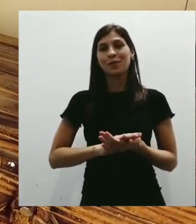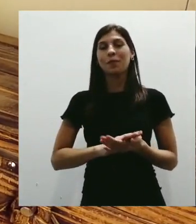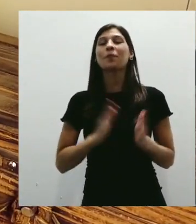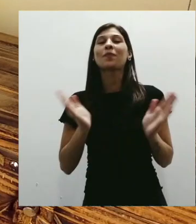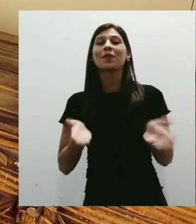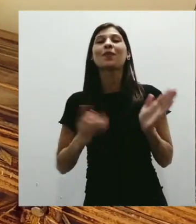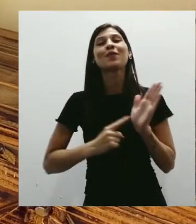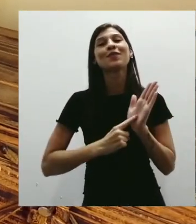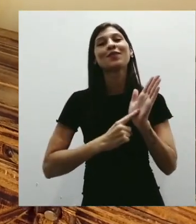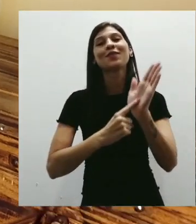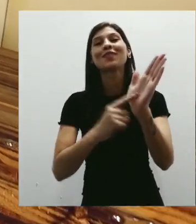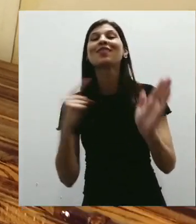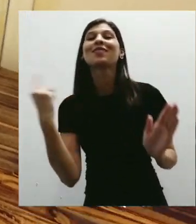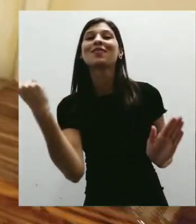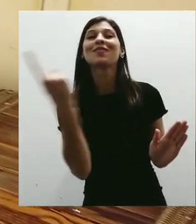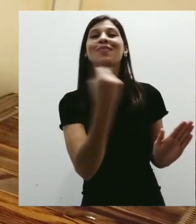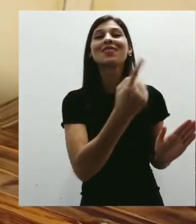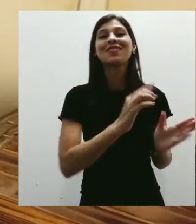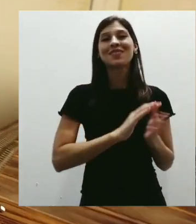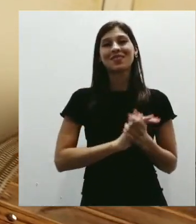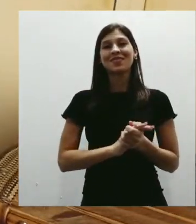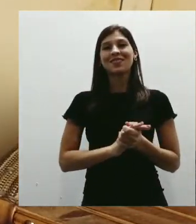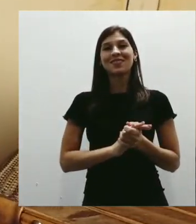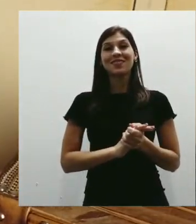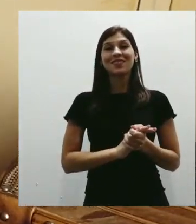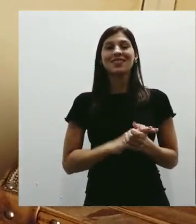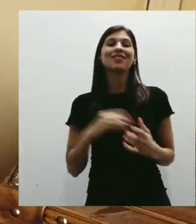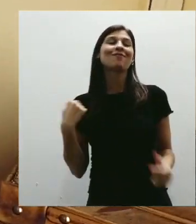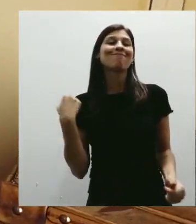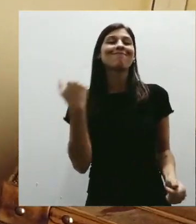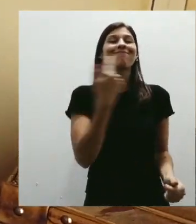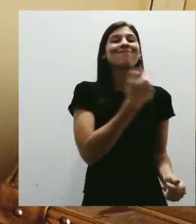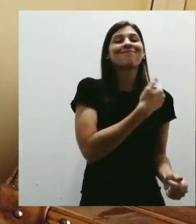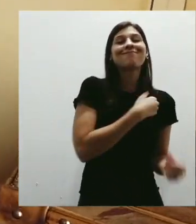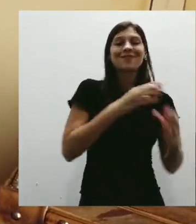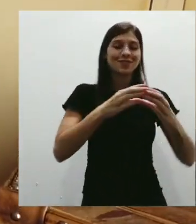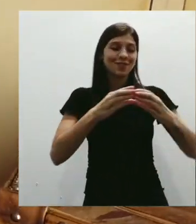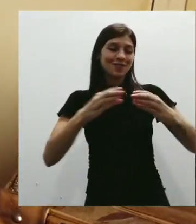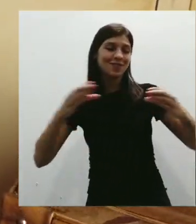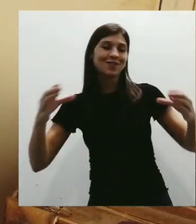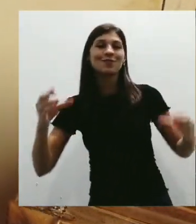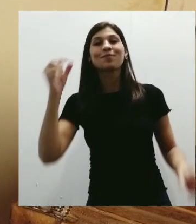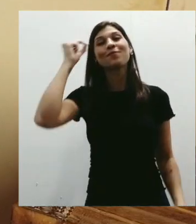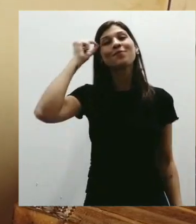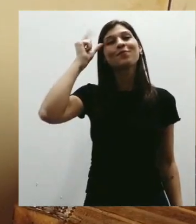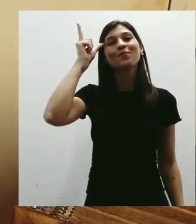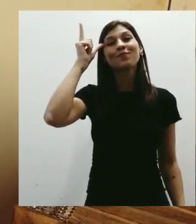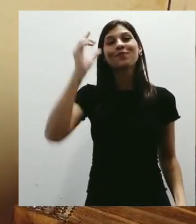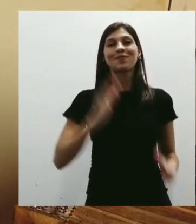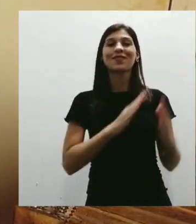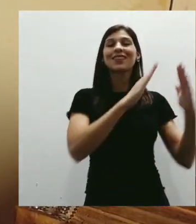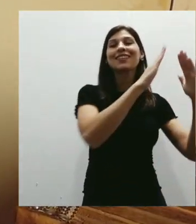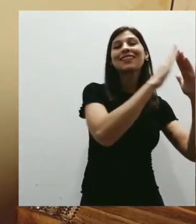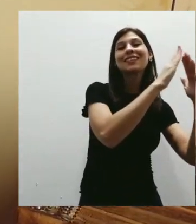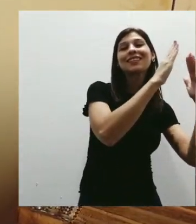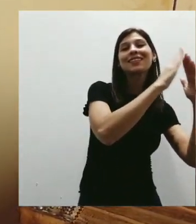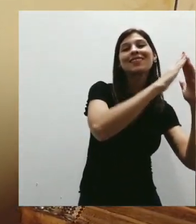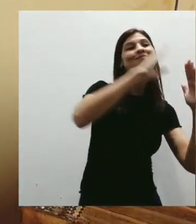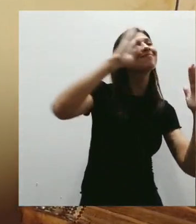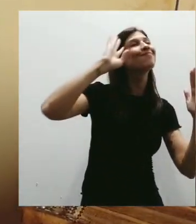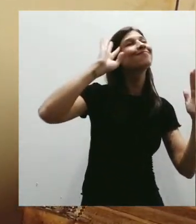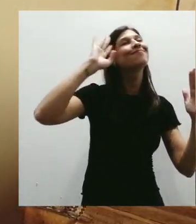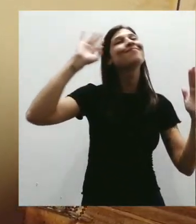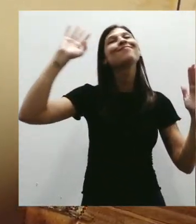o nosso espaço cultural, a casinha, o lugar onde os sonhos